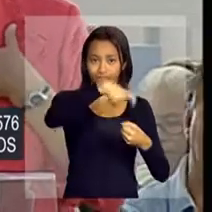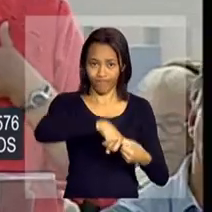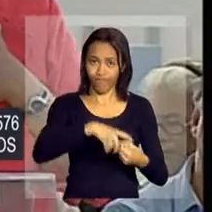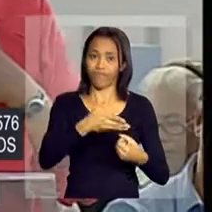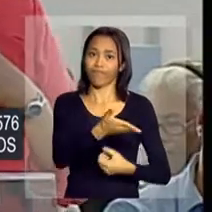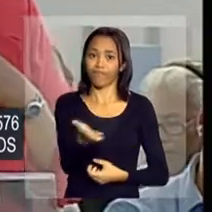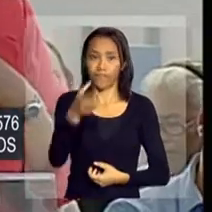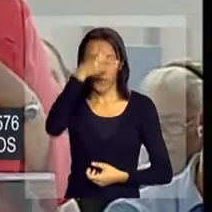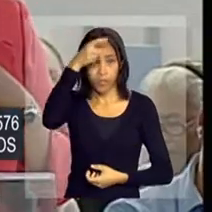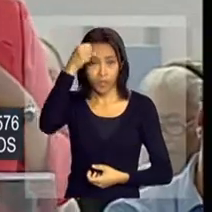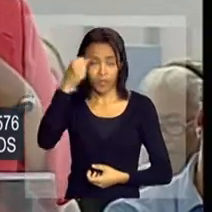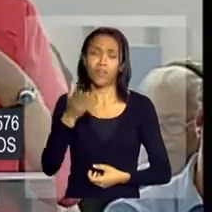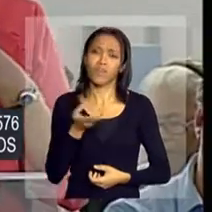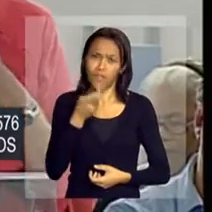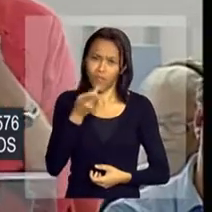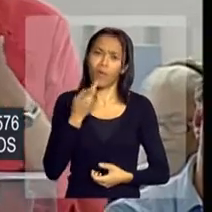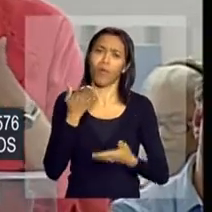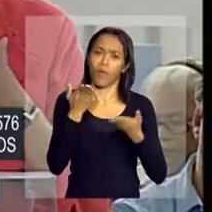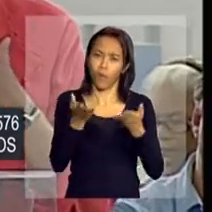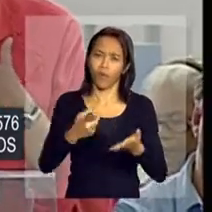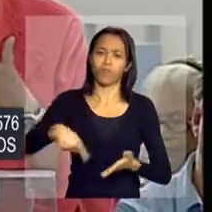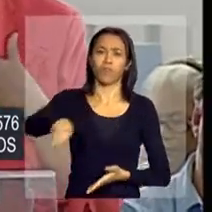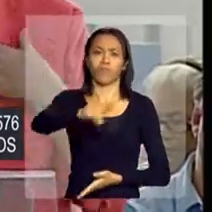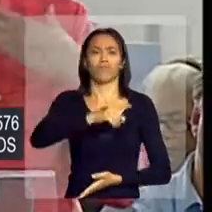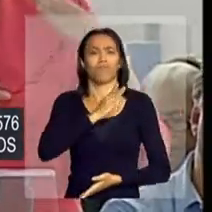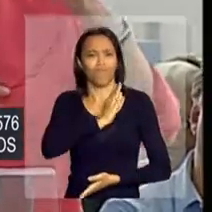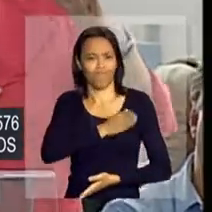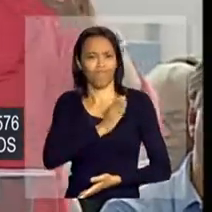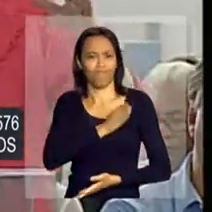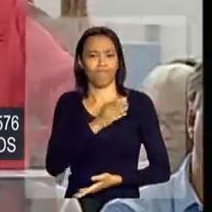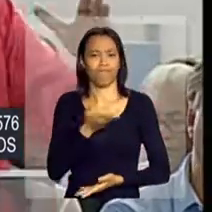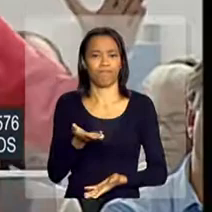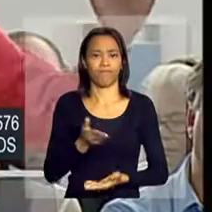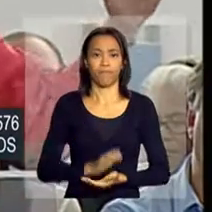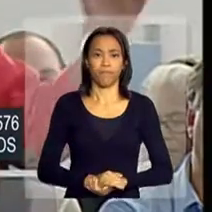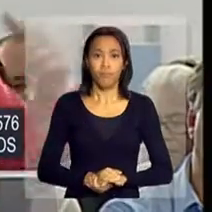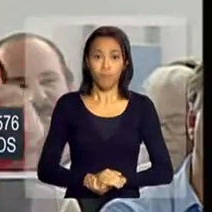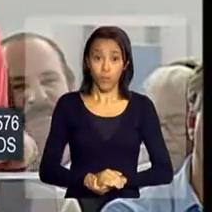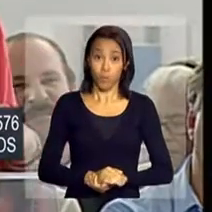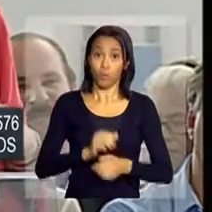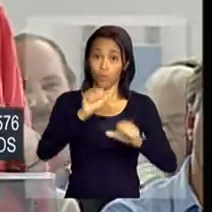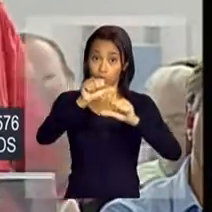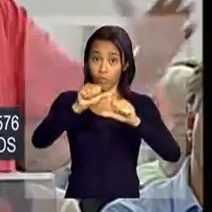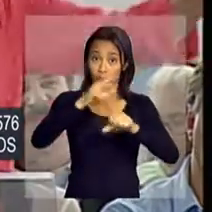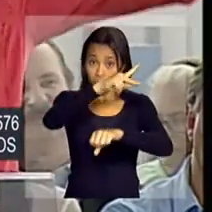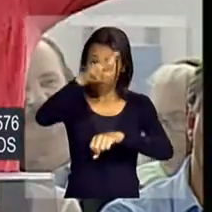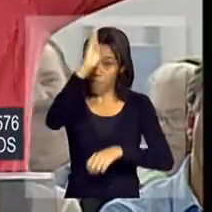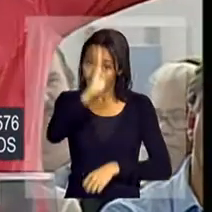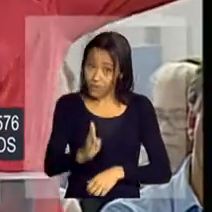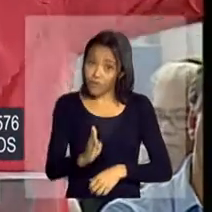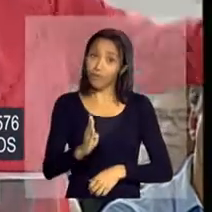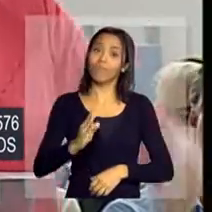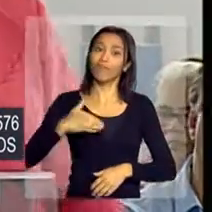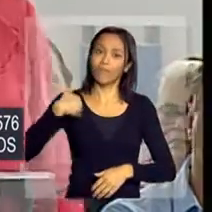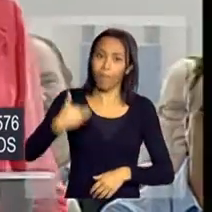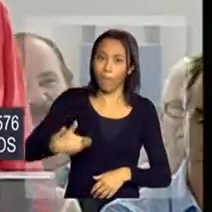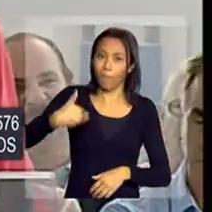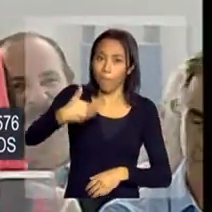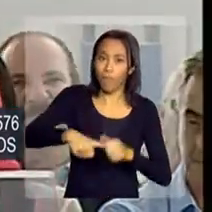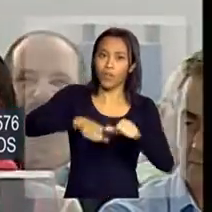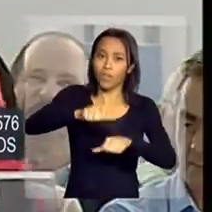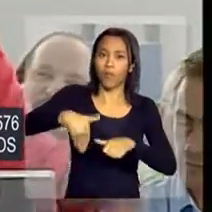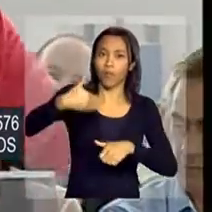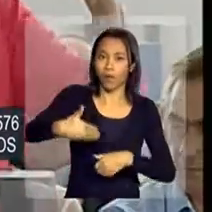coisa para vocês de coração, aqui para Paraíba. O Brasil vem mudando. Vem mudando porque